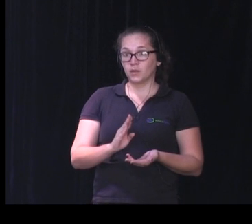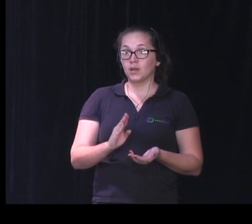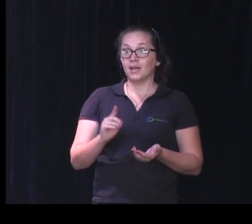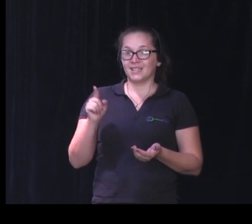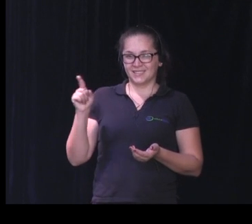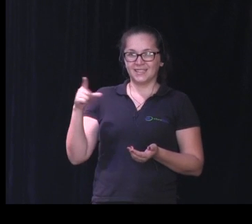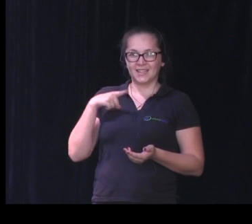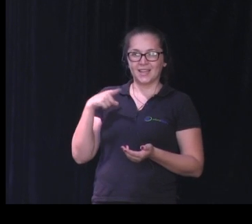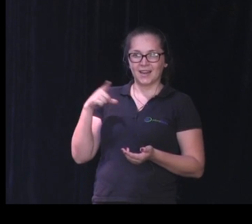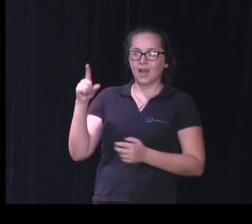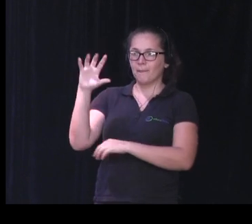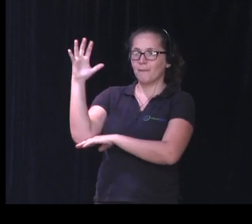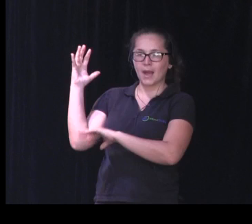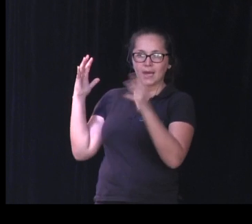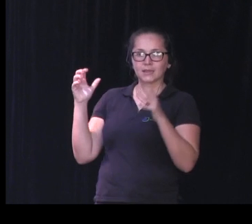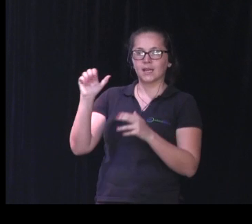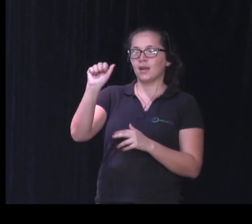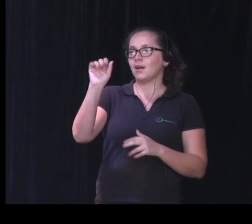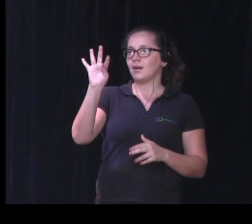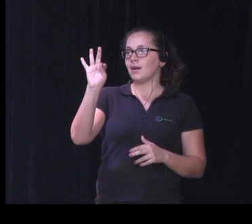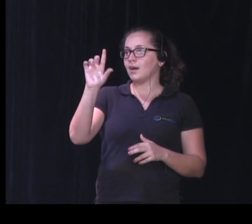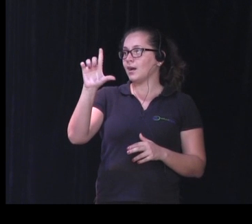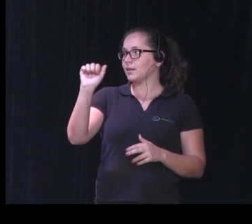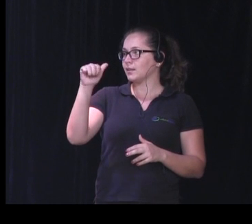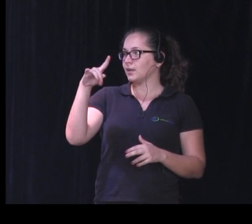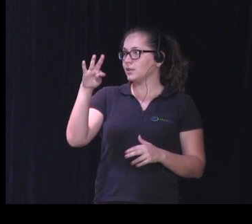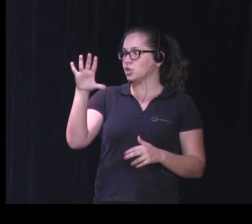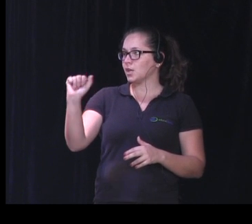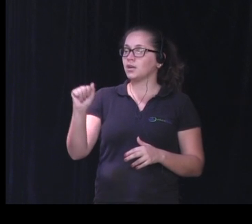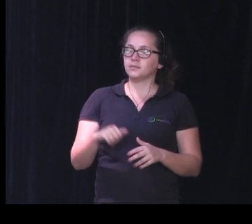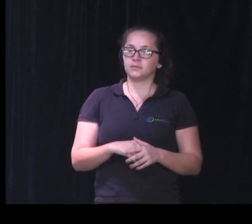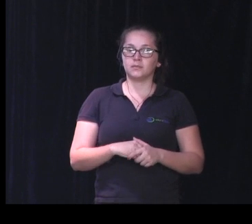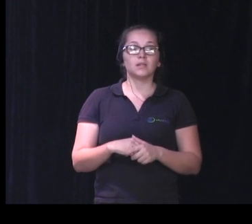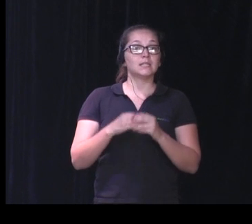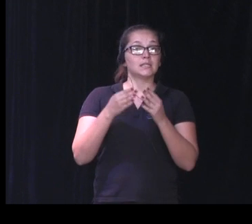o Brasil da Mata Atlântica